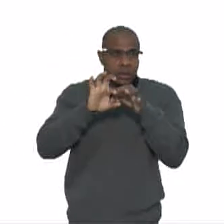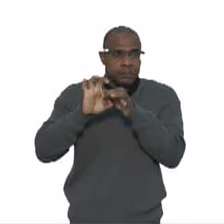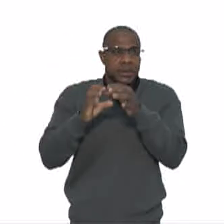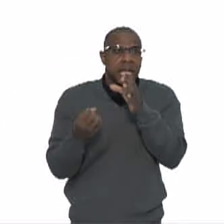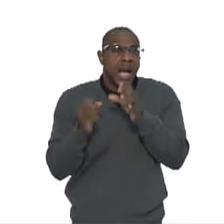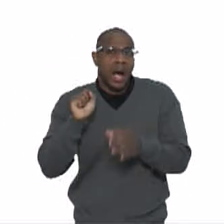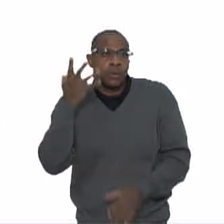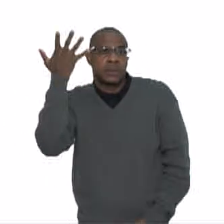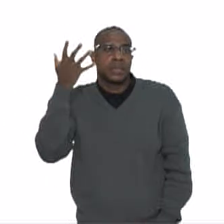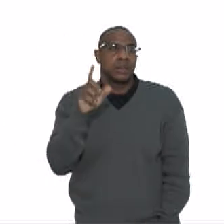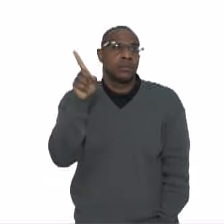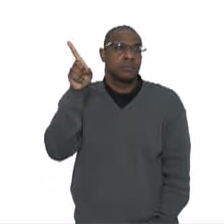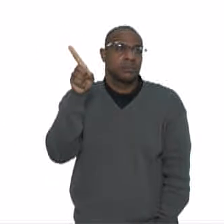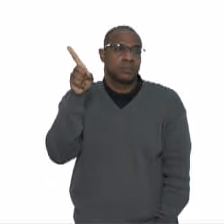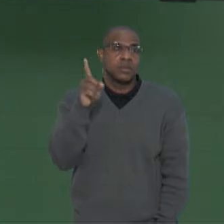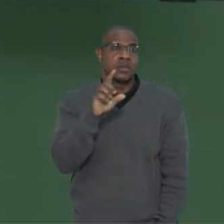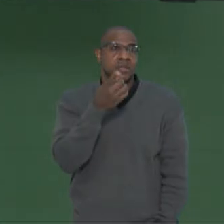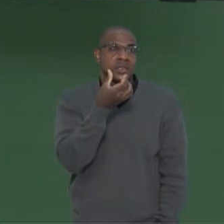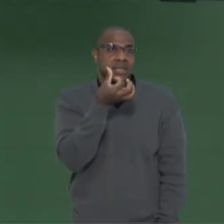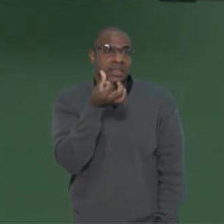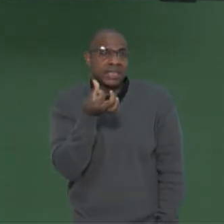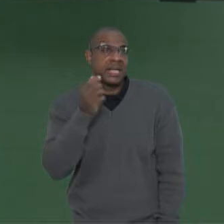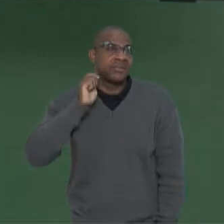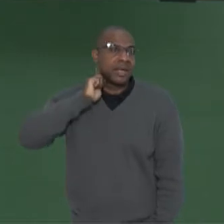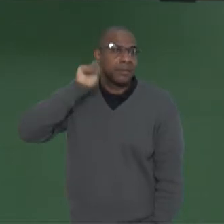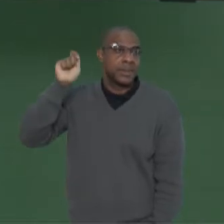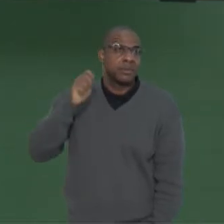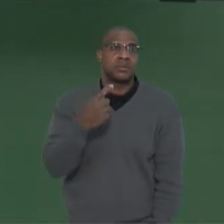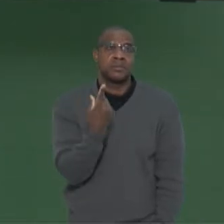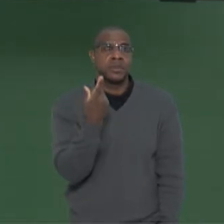1896, tá? Por data